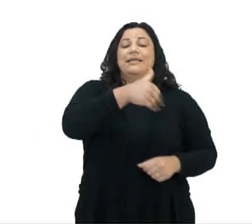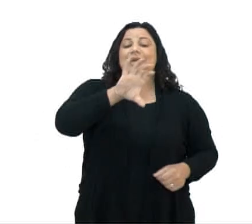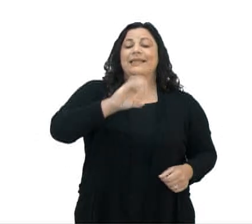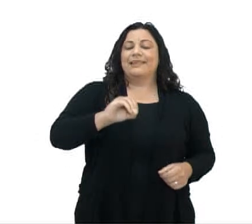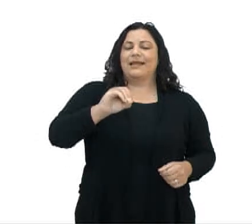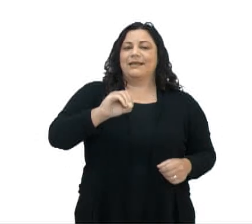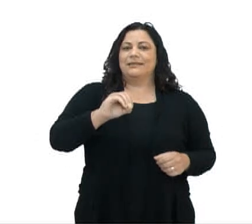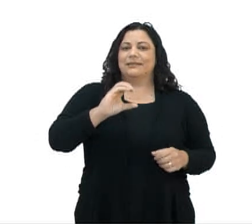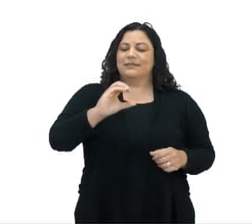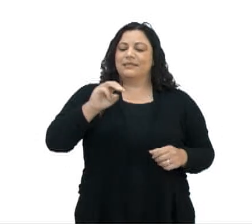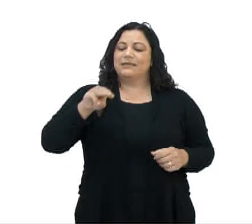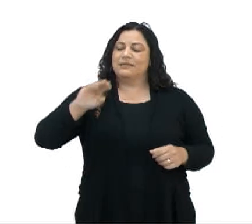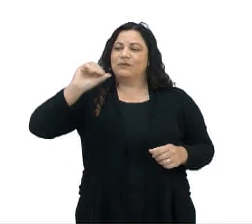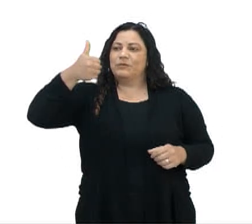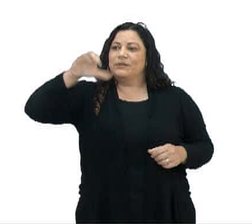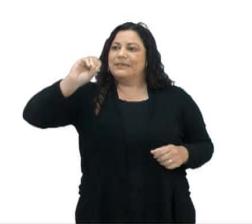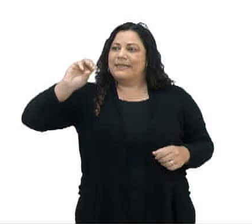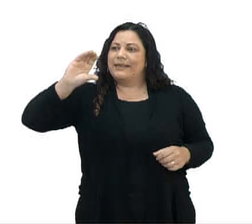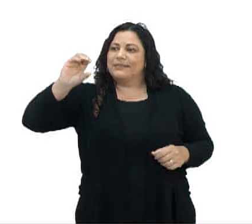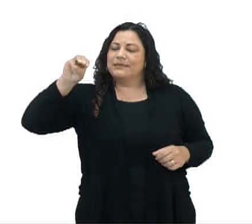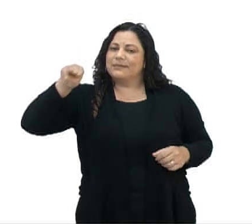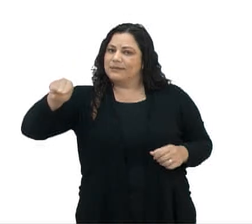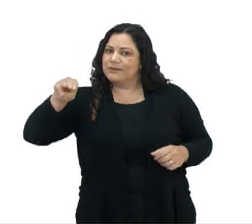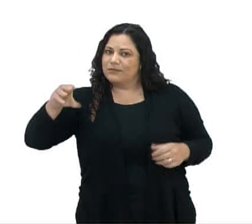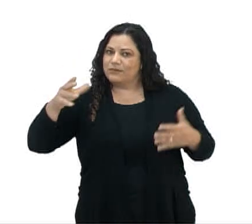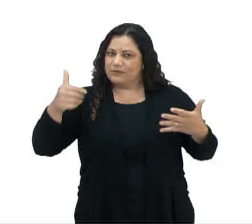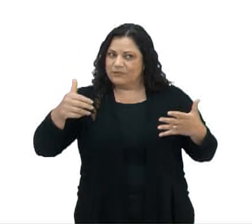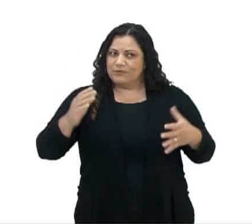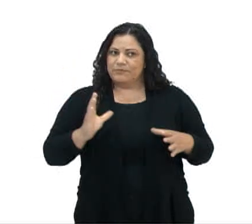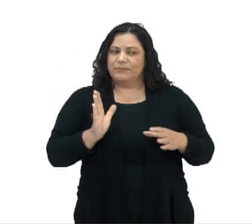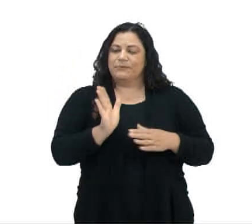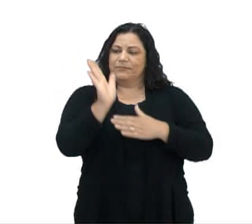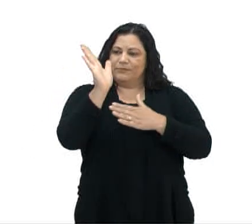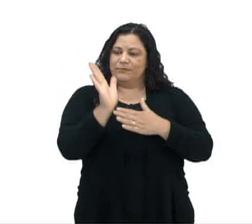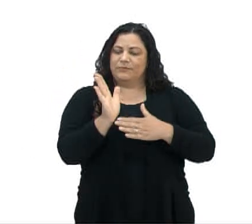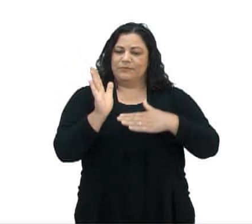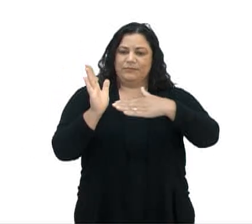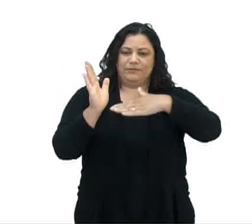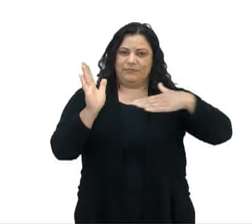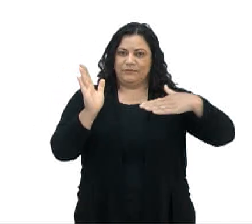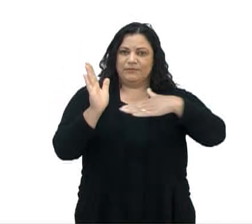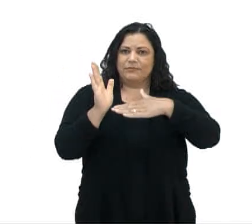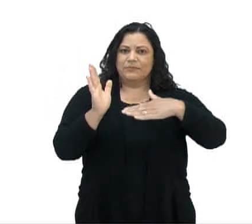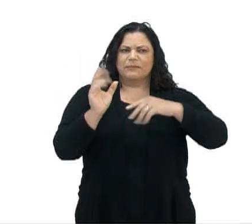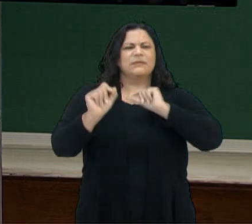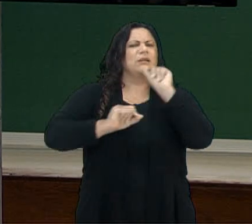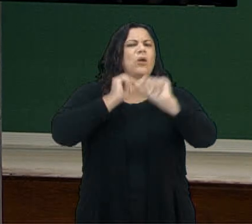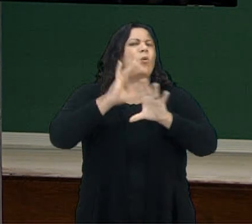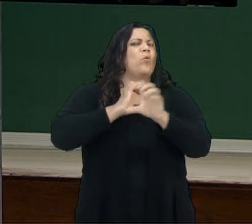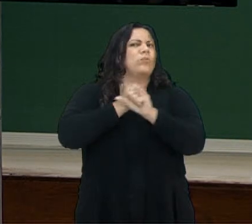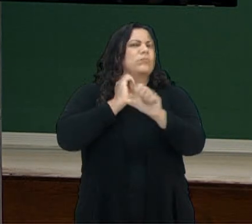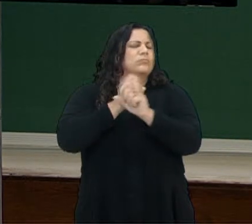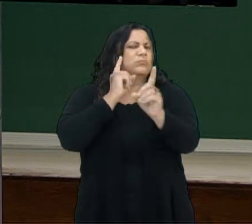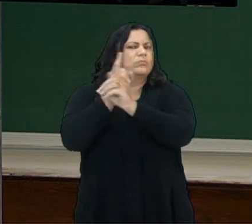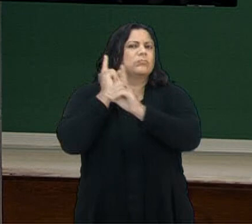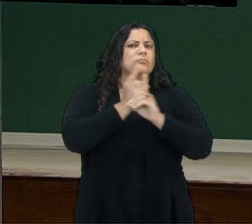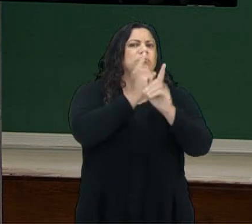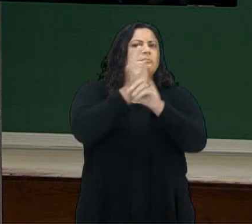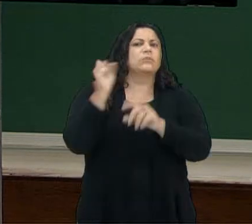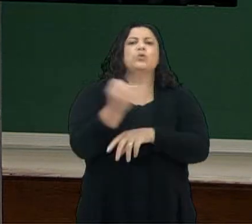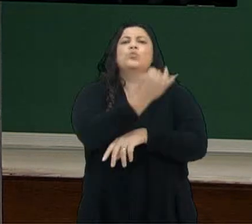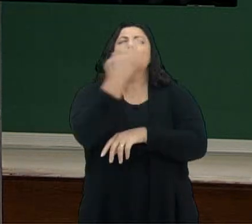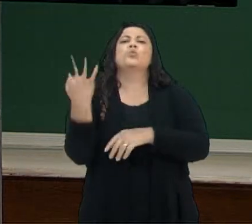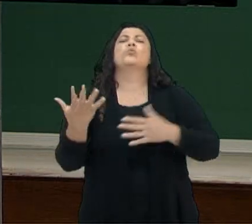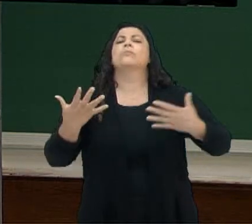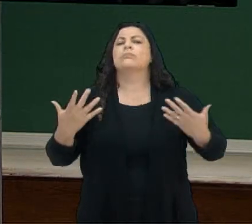10 centímetros, tá? 10 centímetros assim, 10 centímetros assim. Como que eu faço para descobrir quanto é que